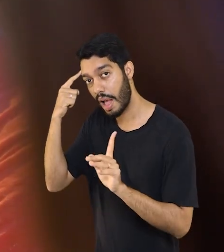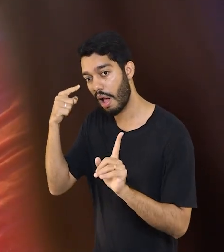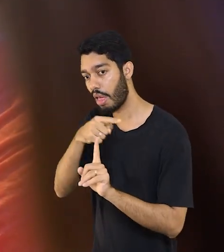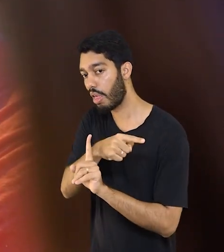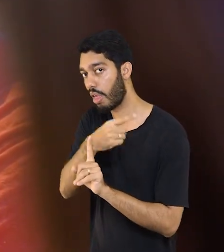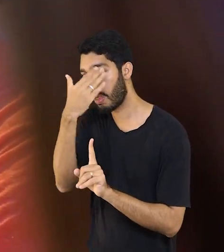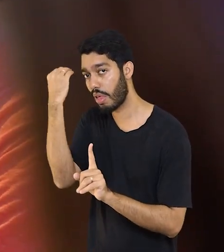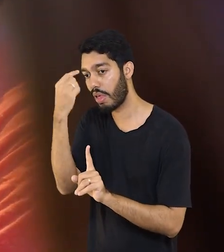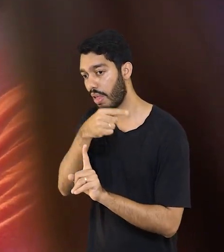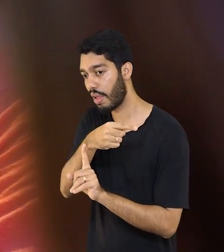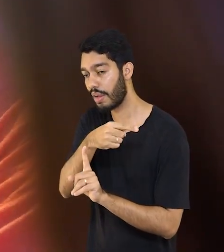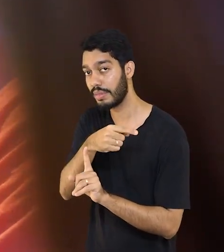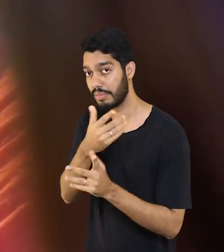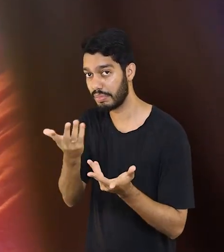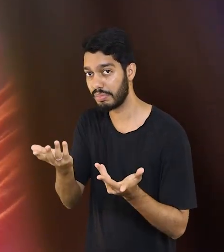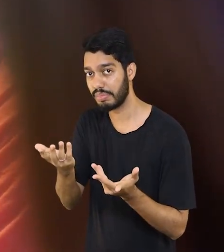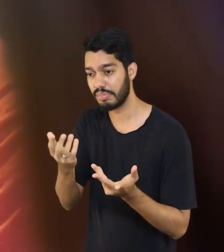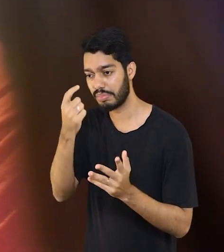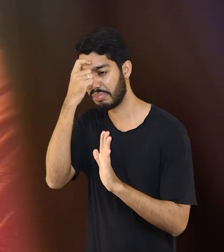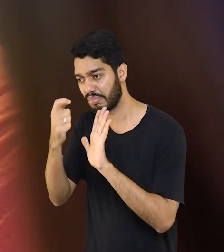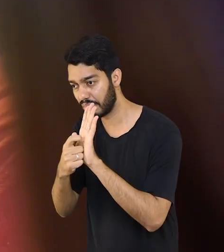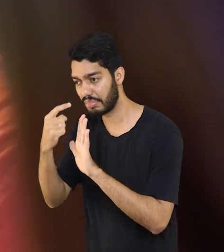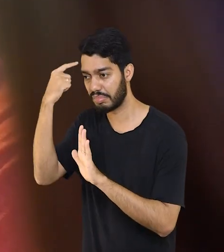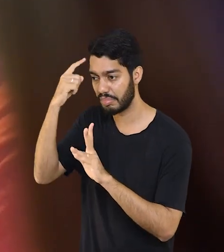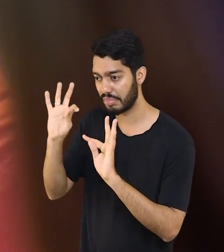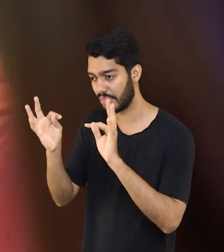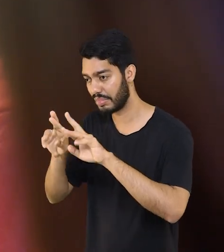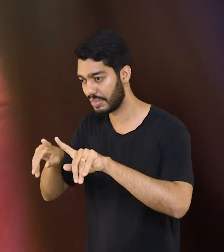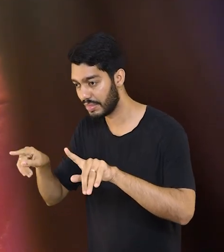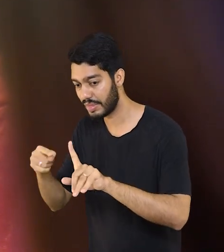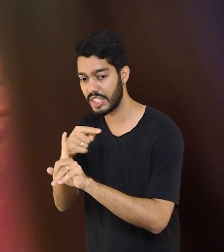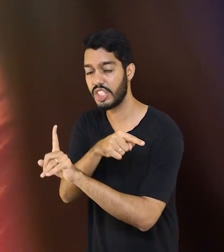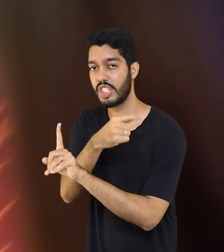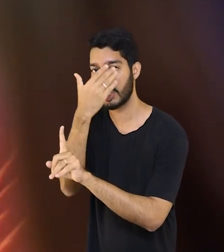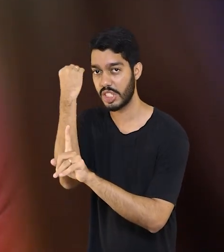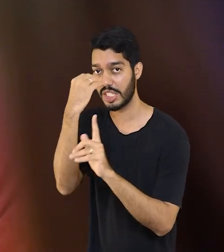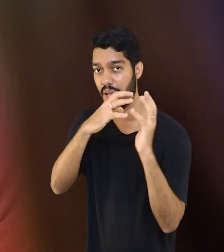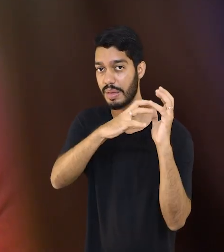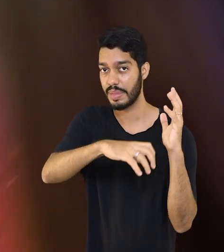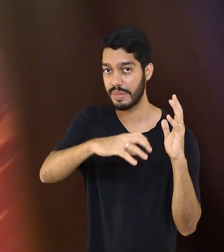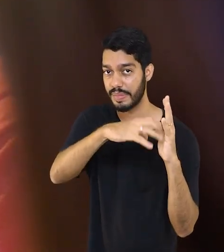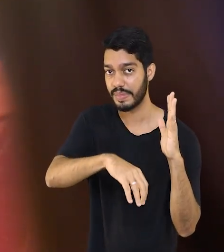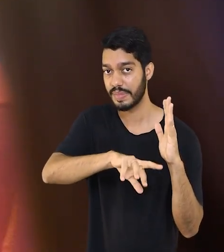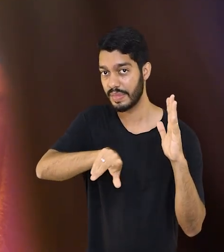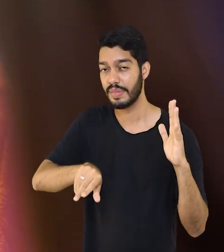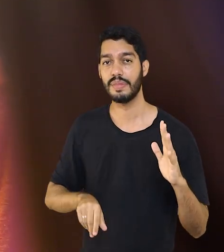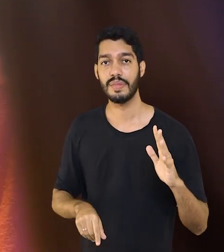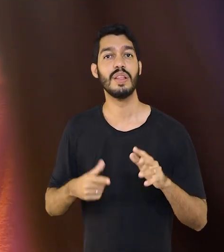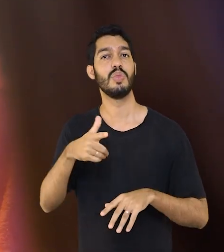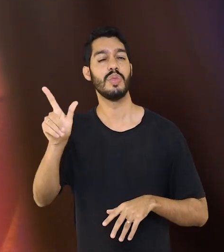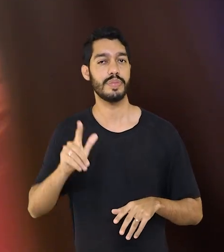muito nessa questão da evolução da tecnologia, da inteligência artificial? E uma outra coisa, se vocês acham que a reciclagem